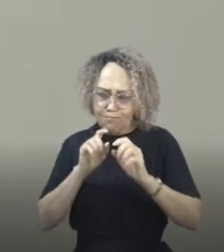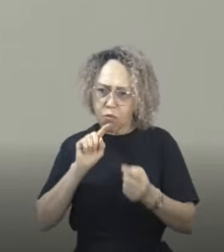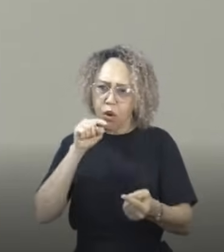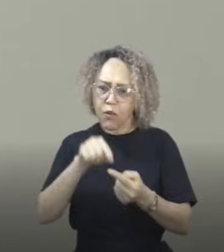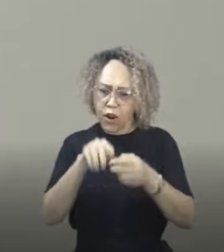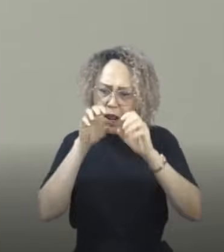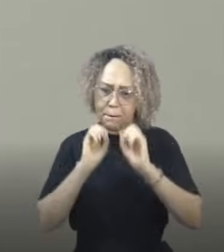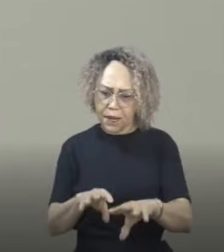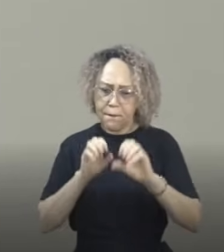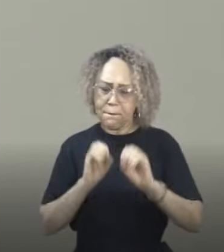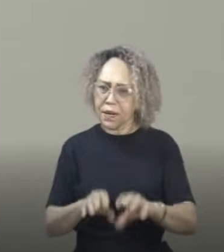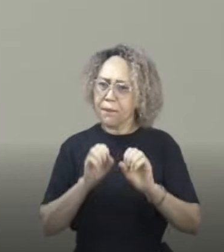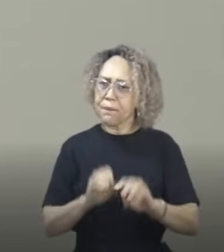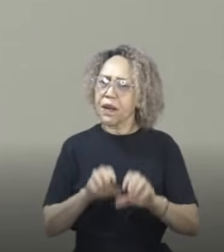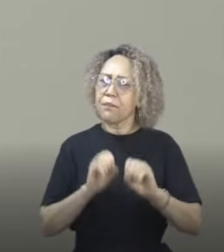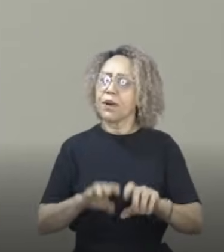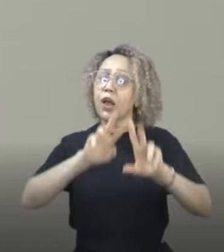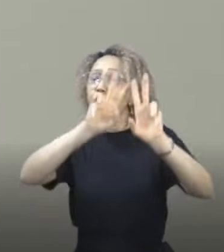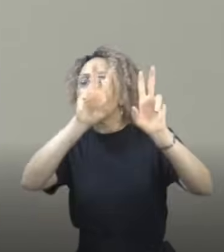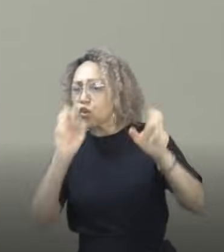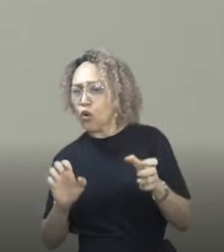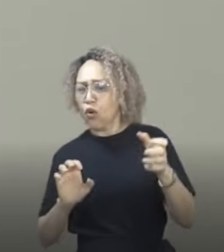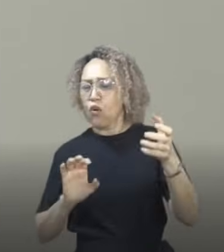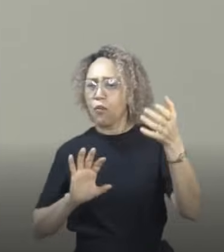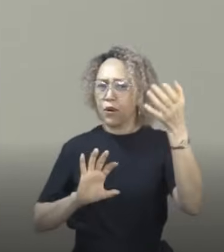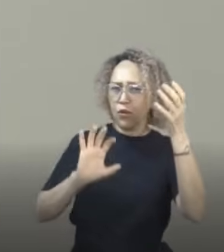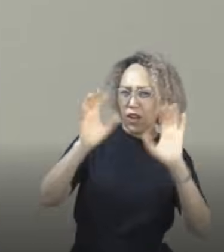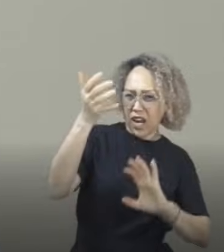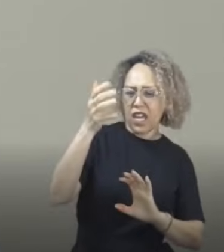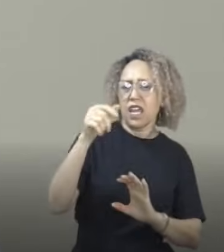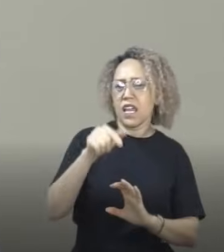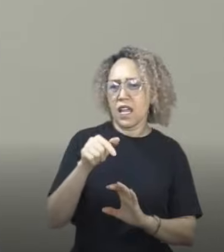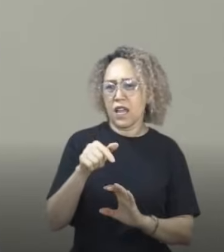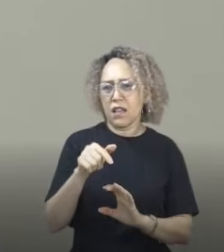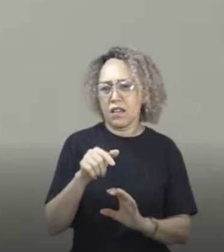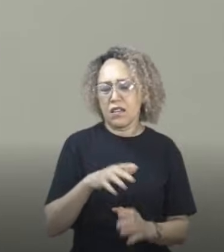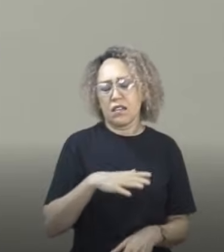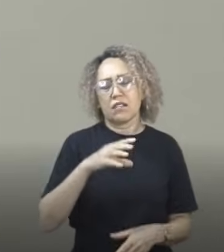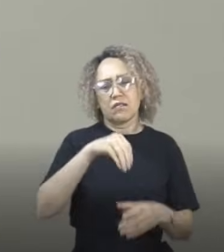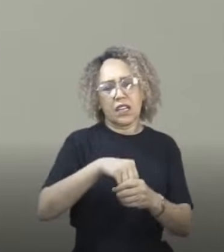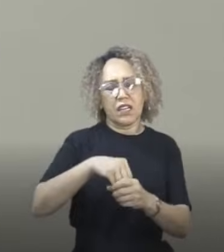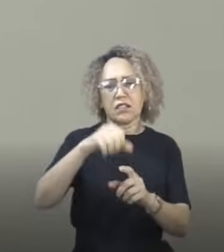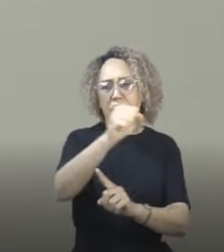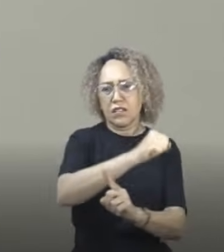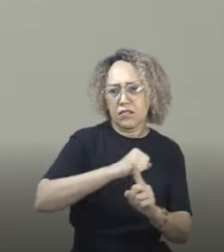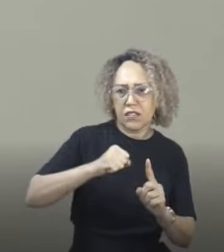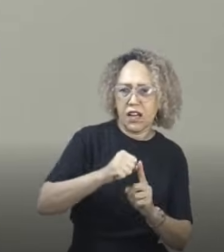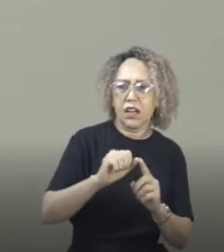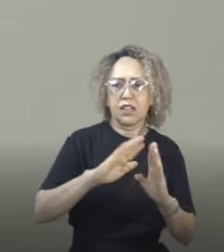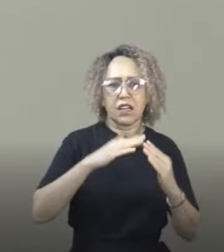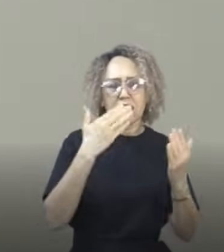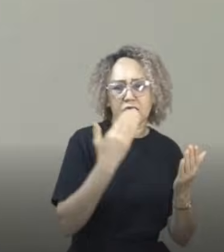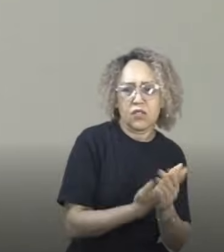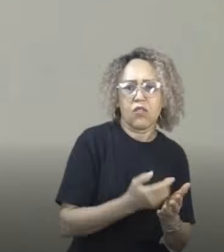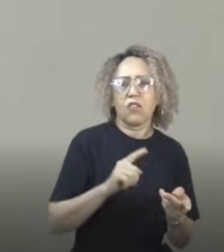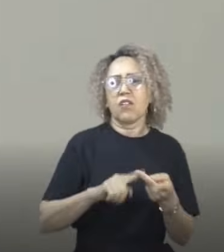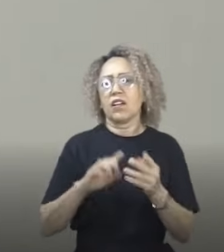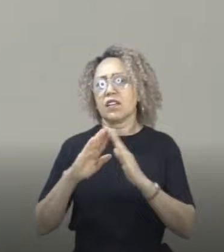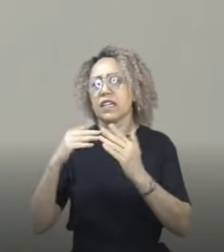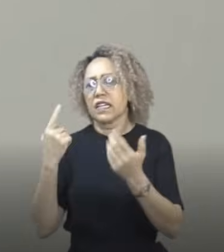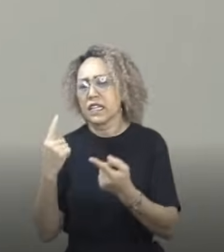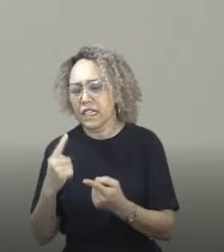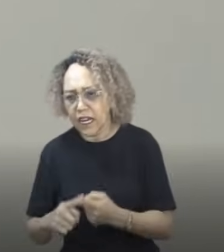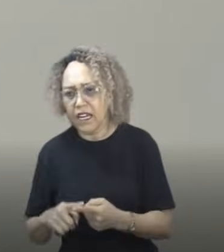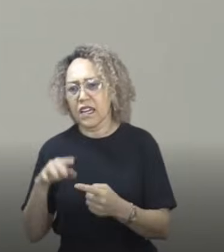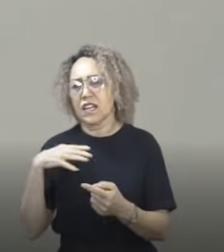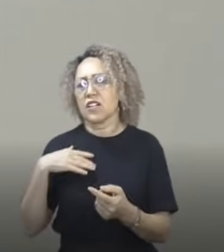uma necessidade em todos os setores da sociedade. Eu estou falando da escola, nas igrejas, no